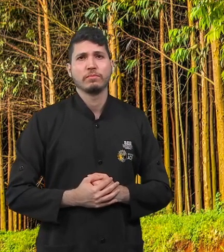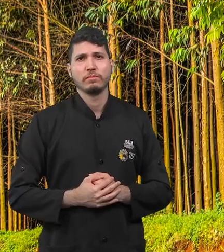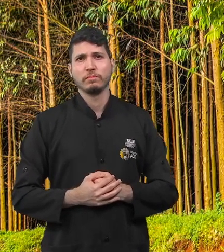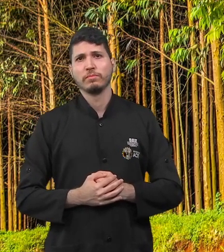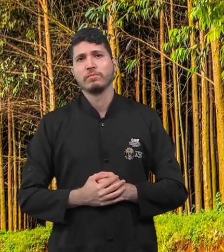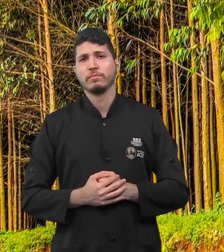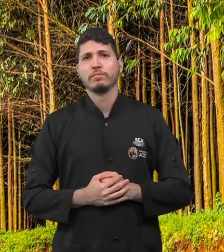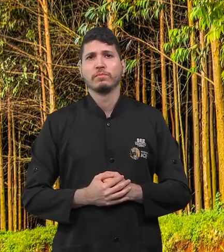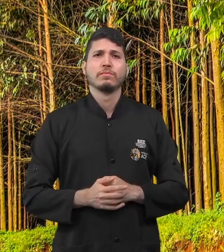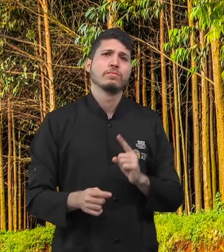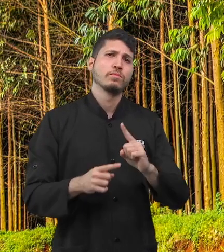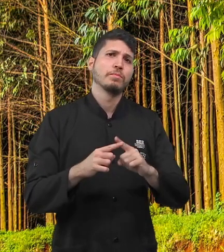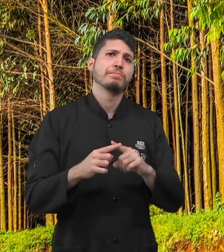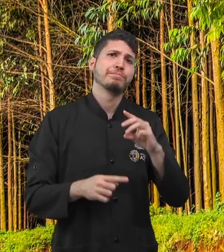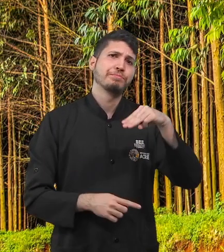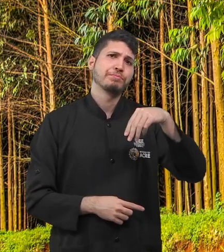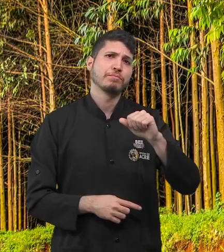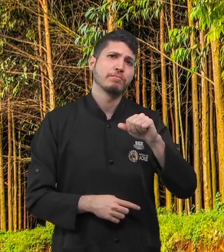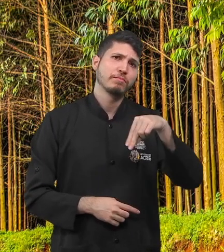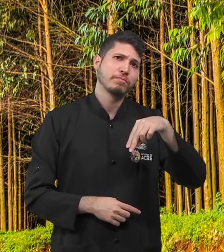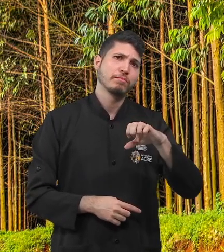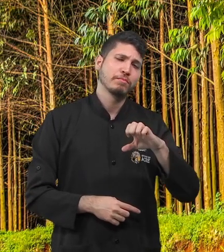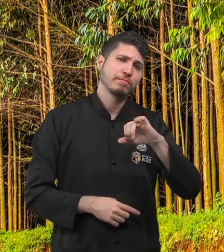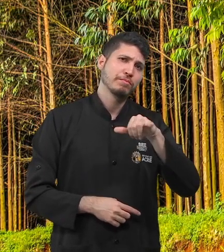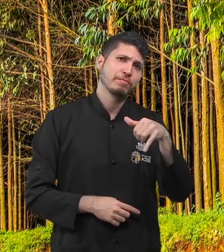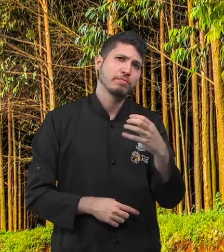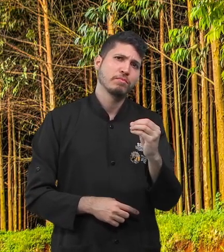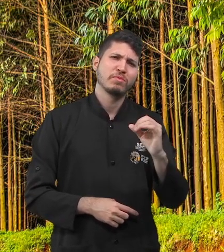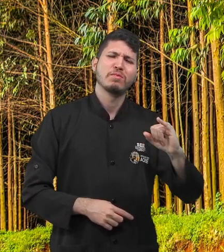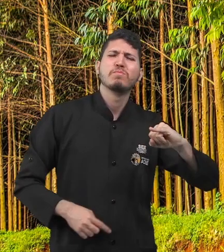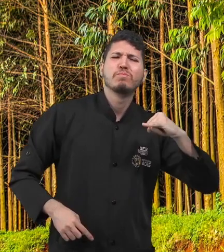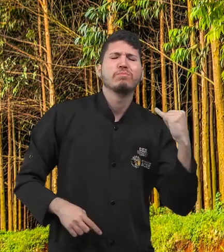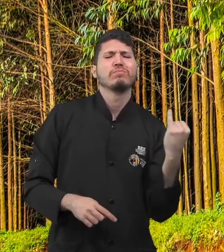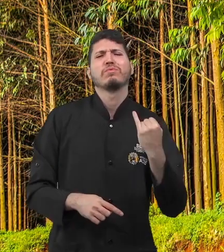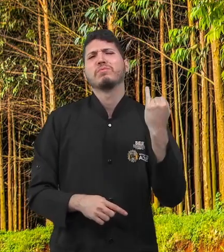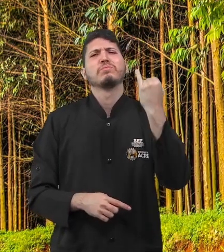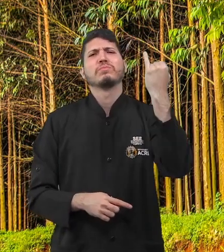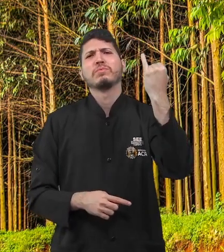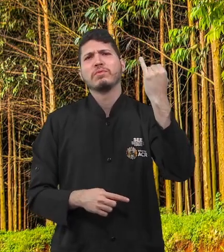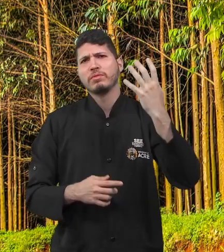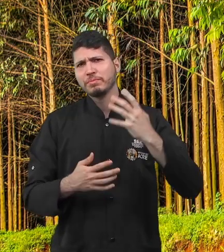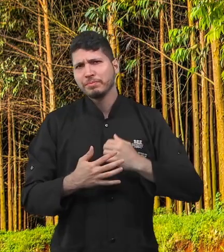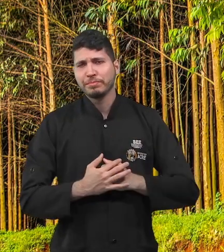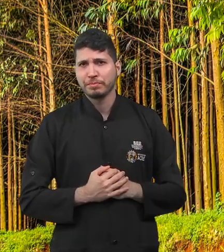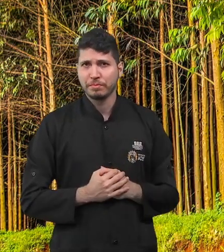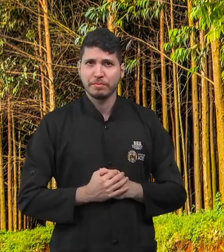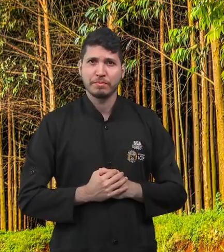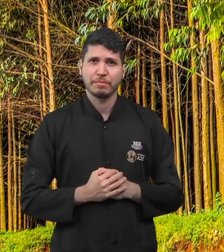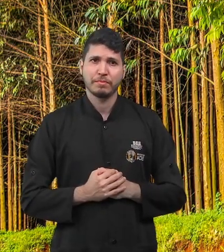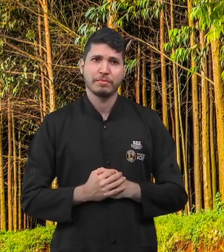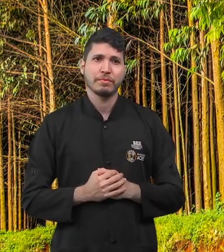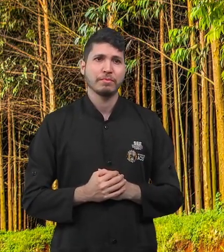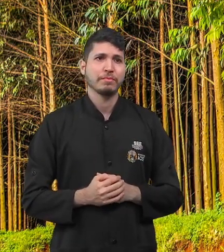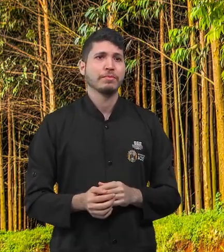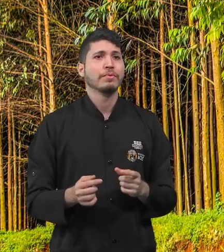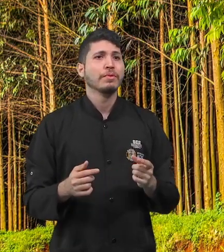Por que o manejo florestal é tão importante? Primeiro, rentabilizar a